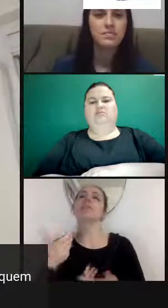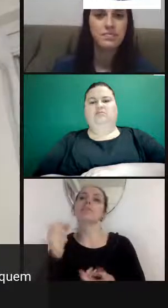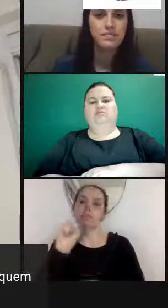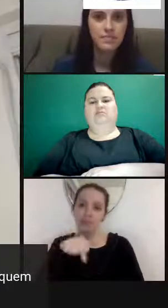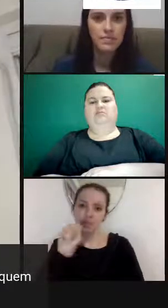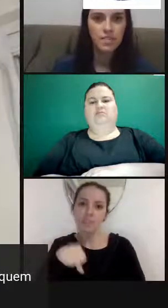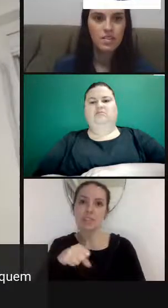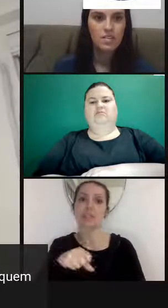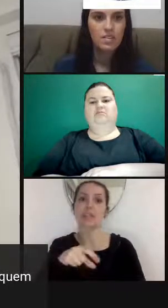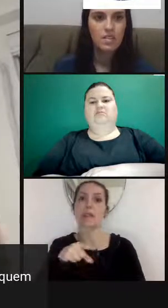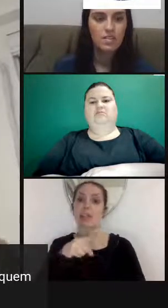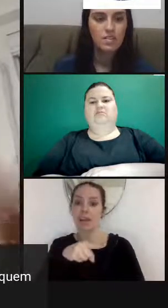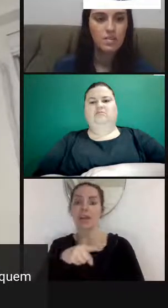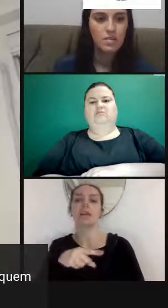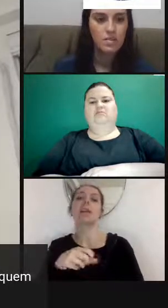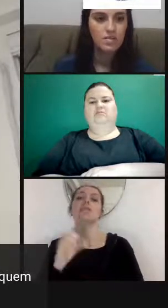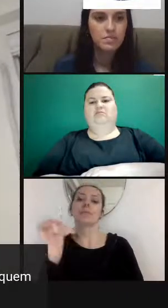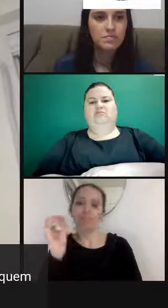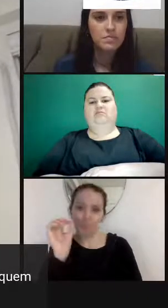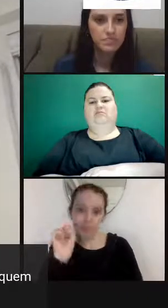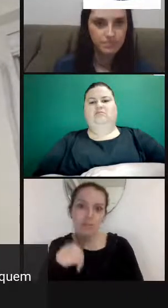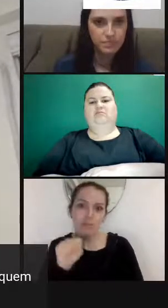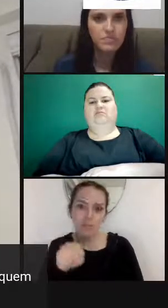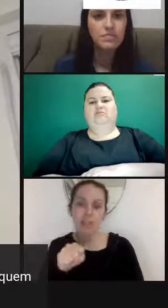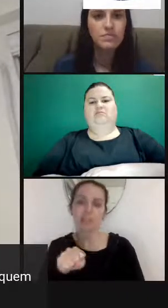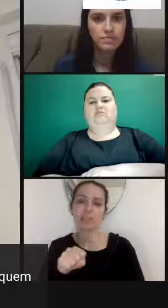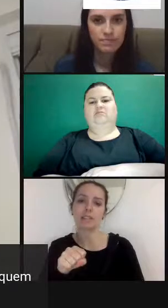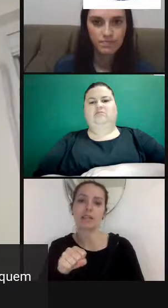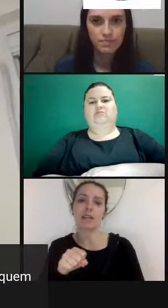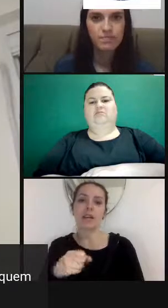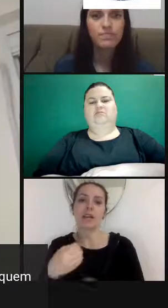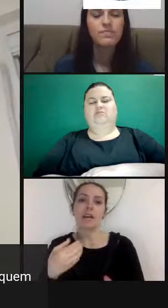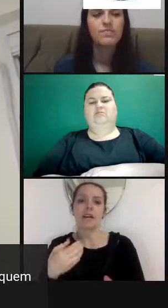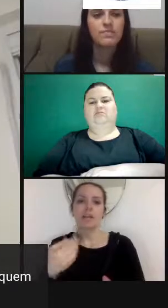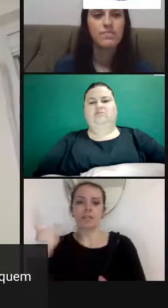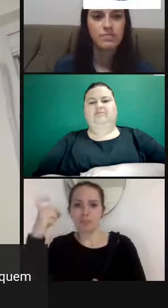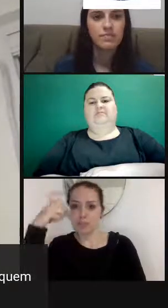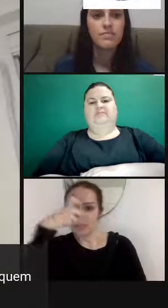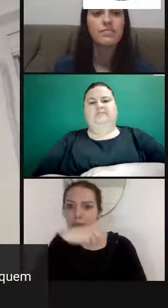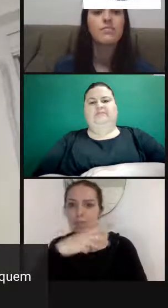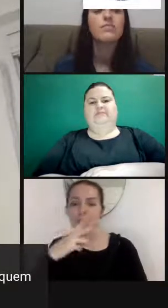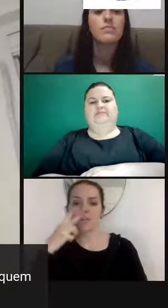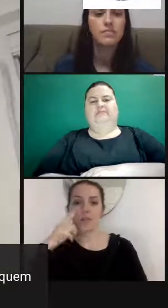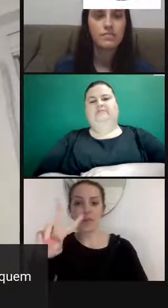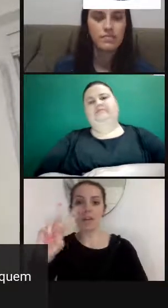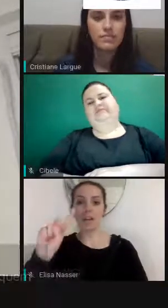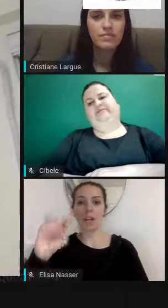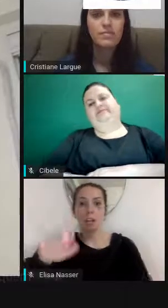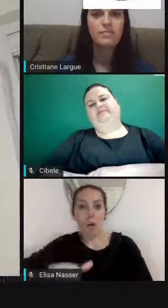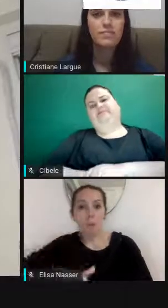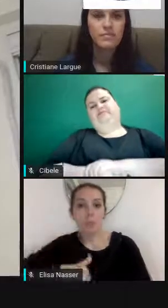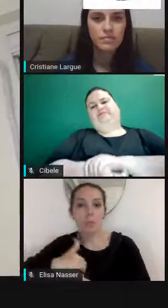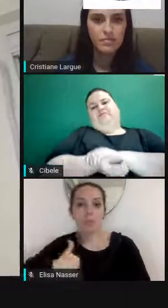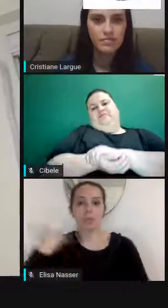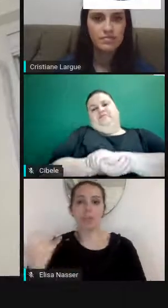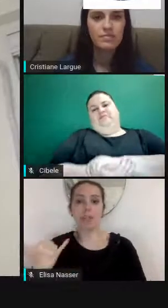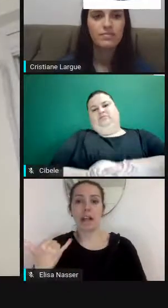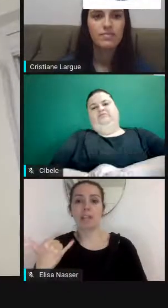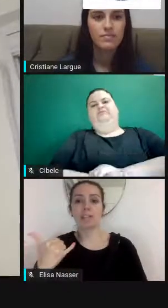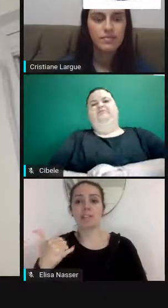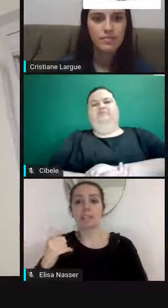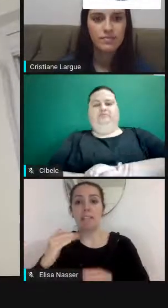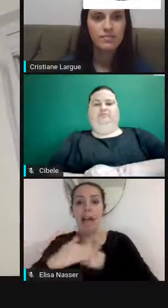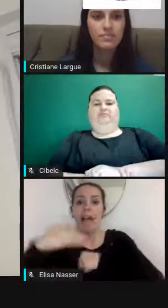escove venceu Aquilo é muito difícil enxergar uma oportunidade além daquilo e eu mesmo quando eu tava dentro